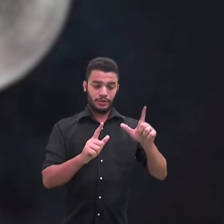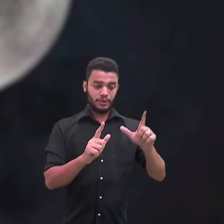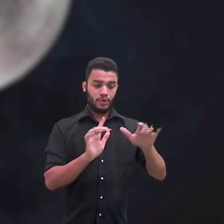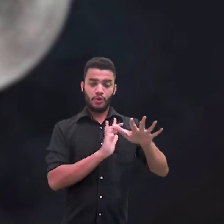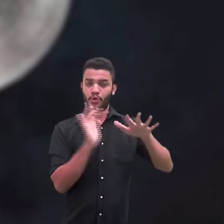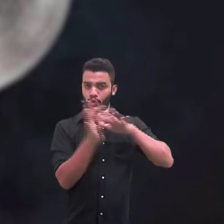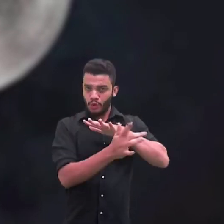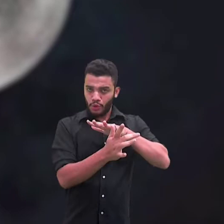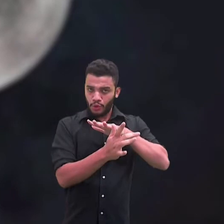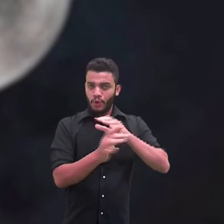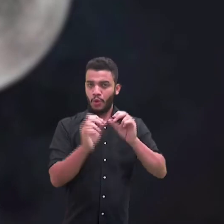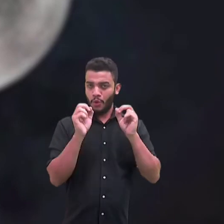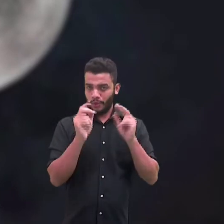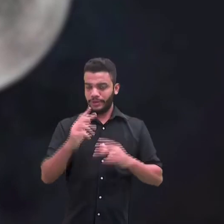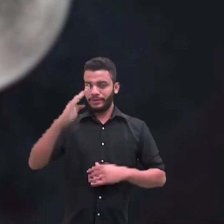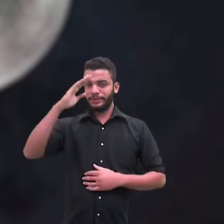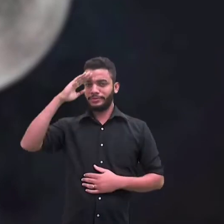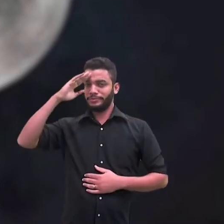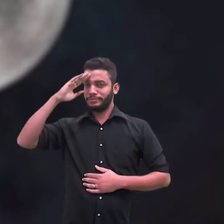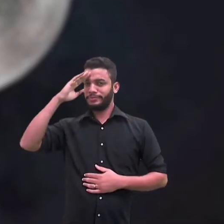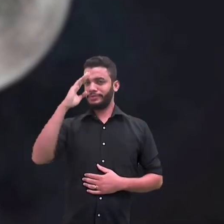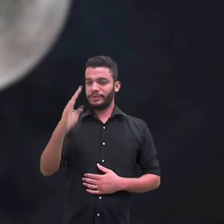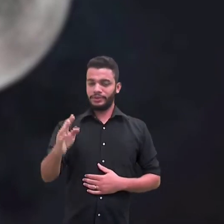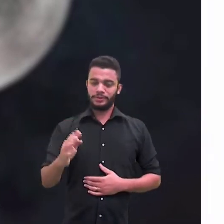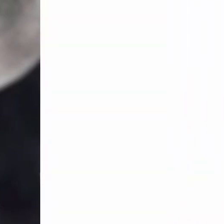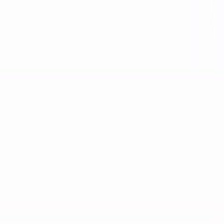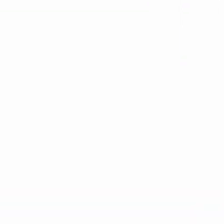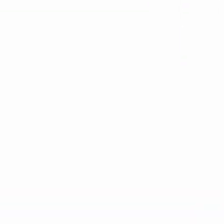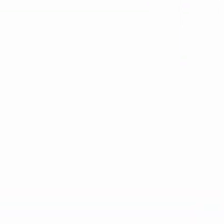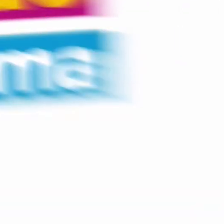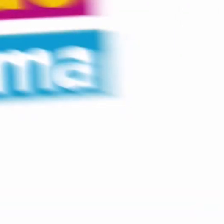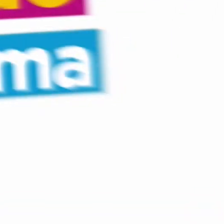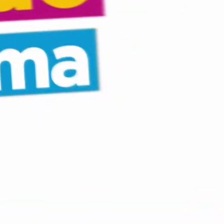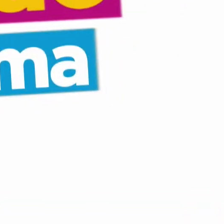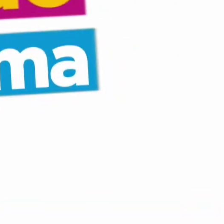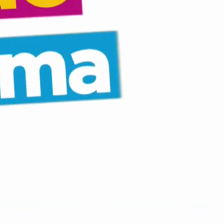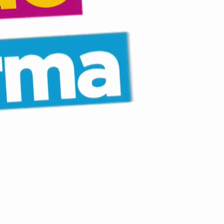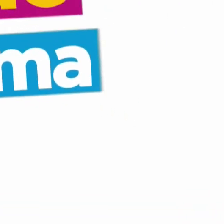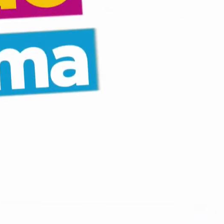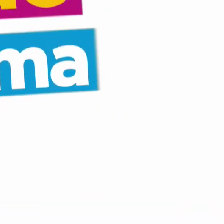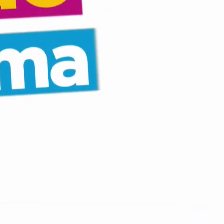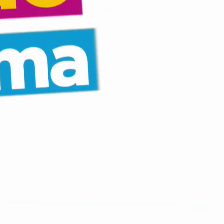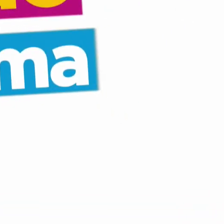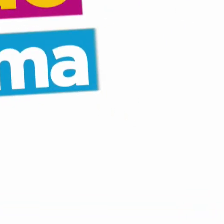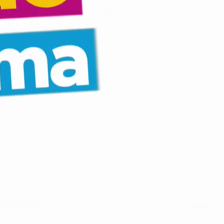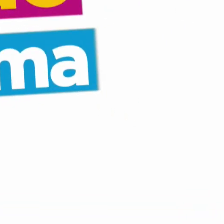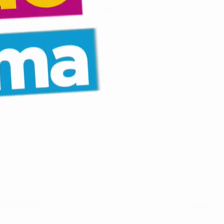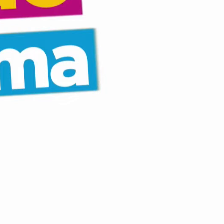sociais. Um forte abraço e até a próxima, pessoal. Tchau!